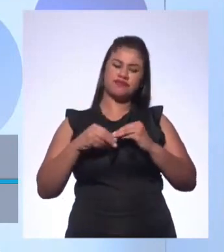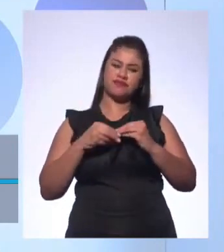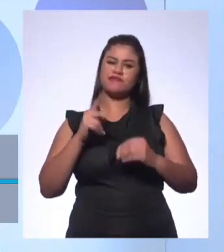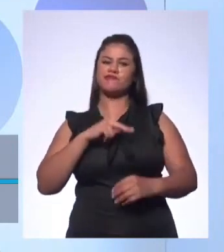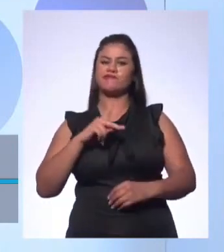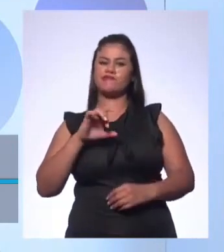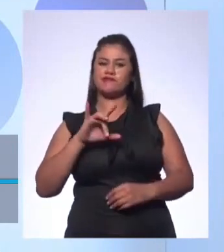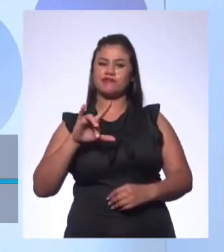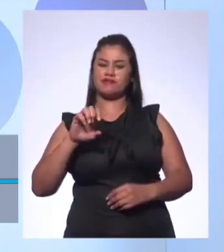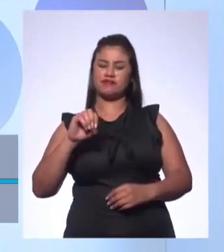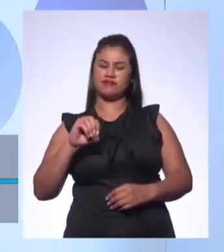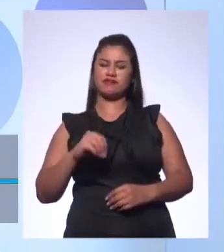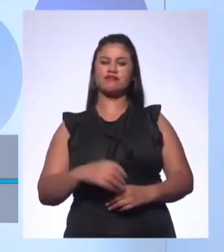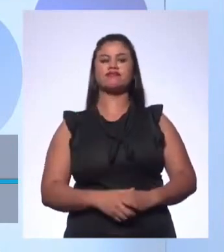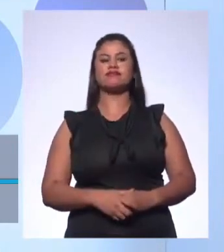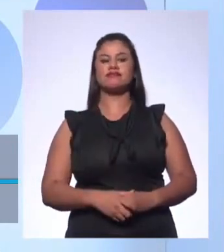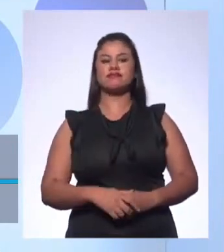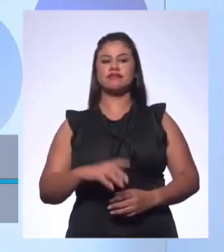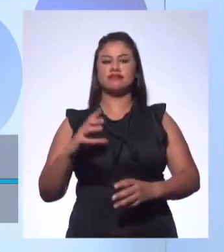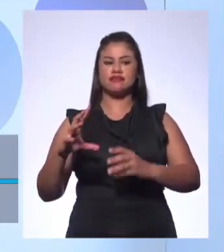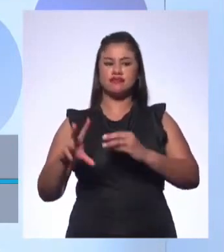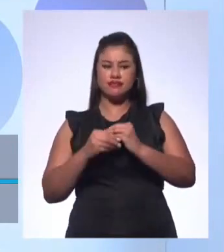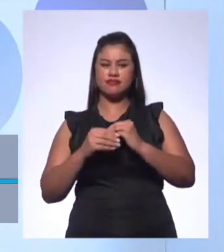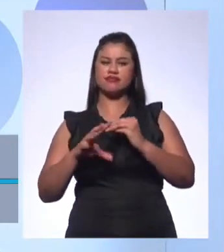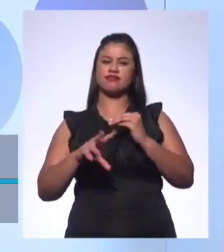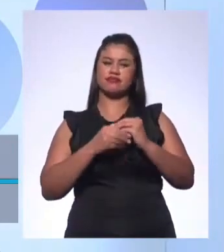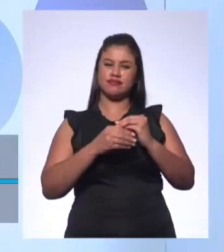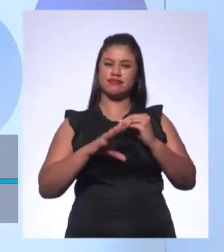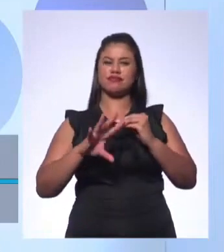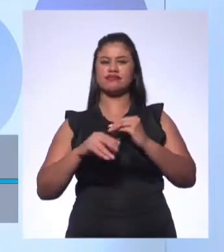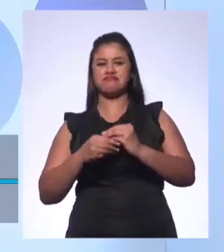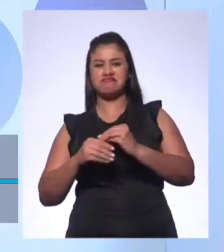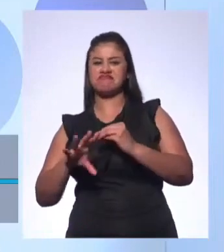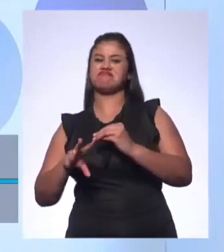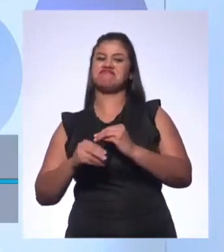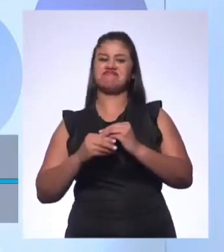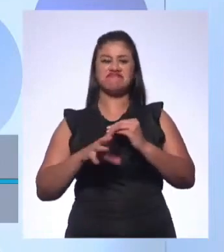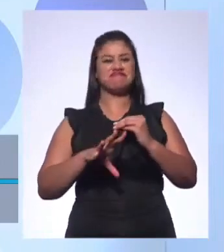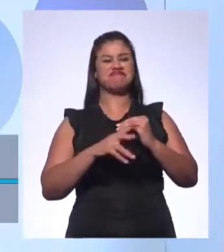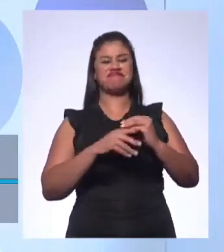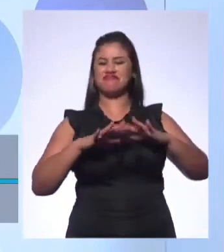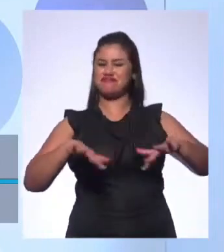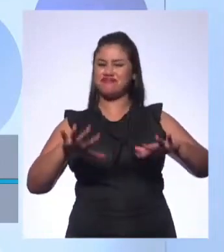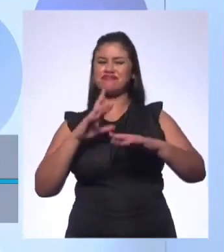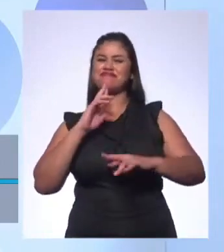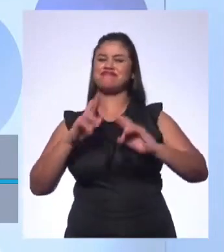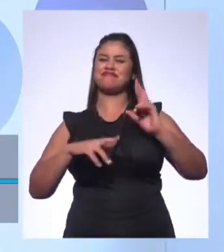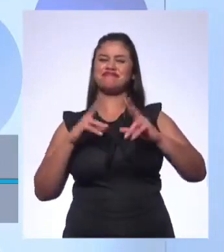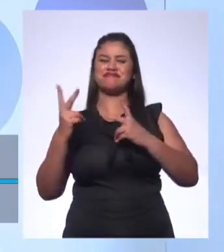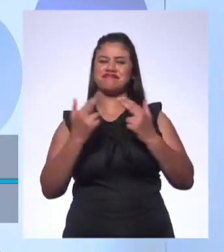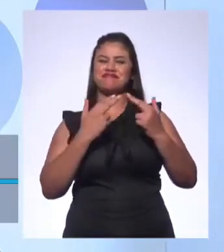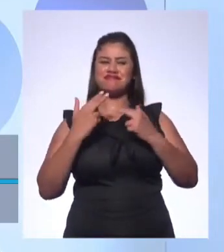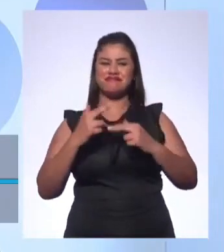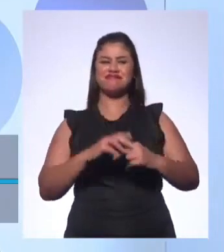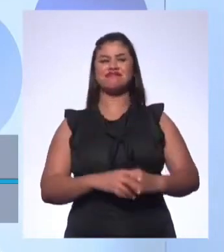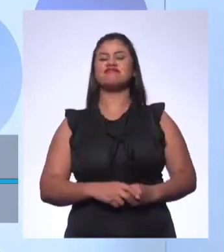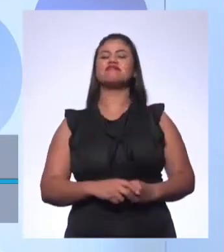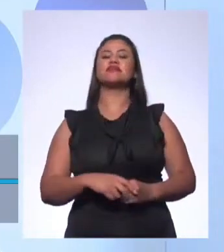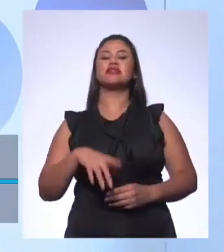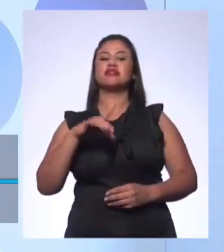Cleo. Soma, adição, complementam, adição. A aluna Carol colocou